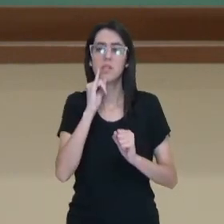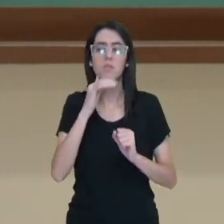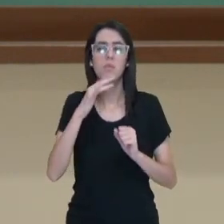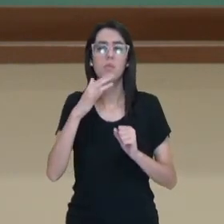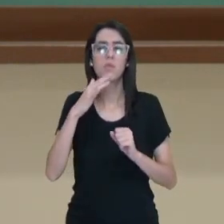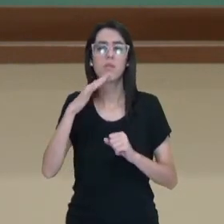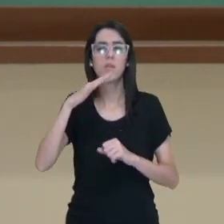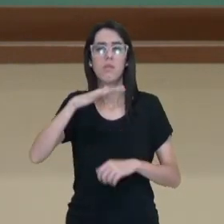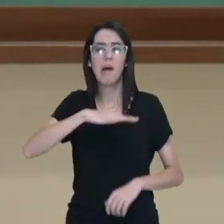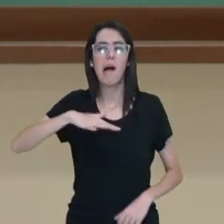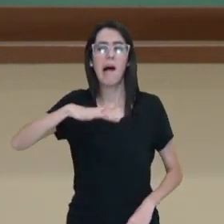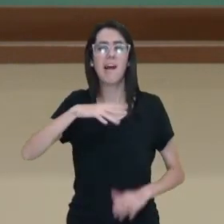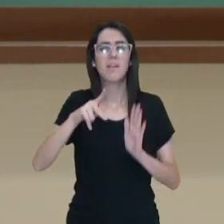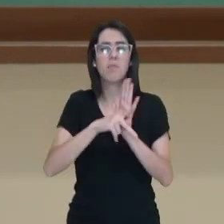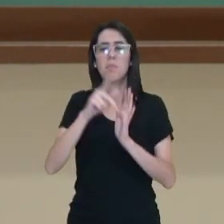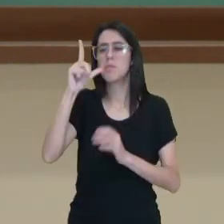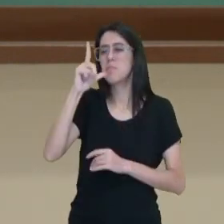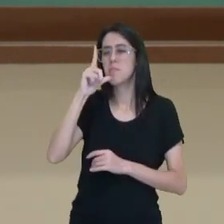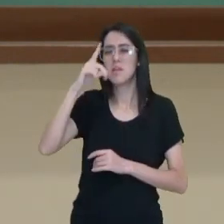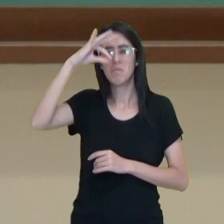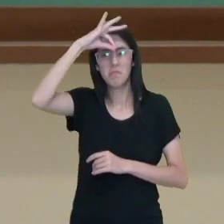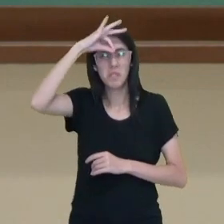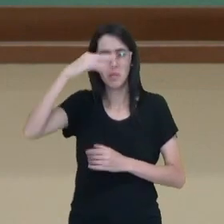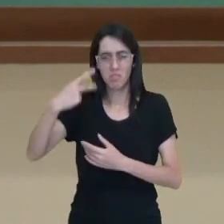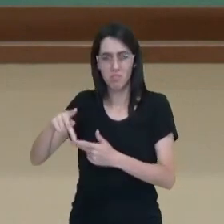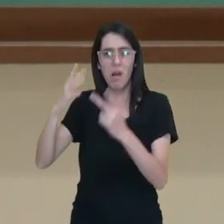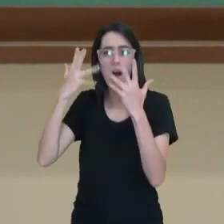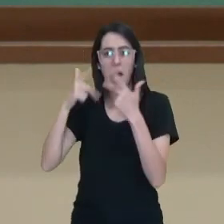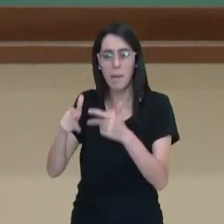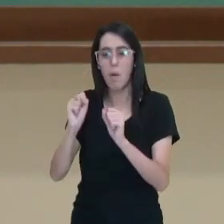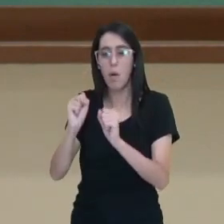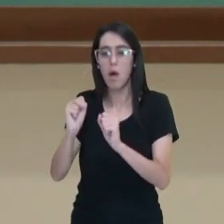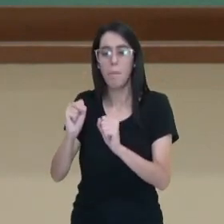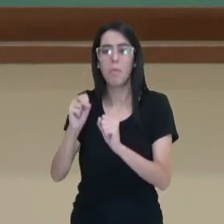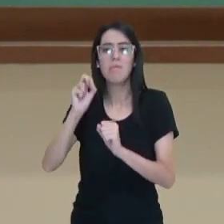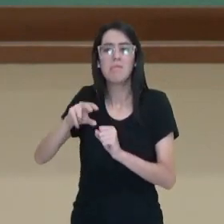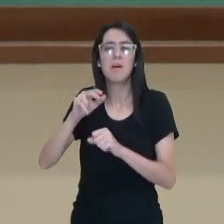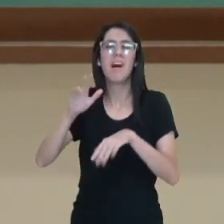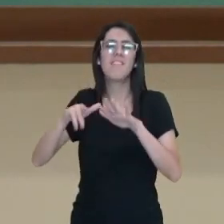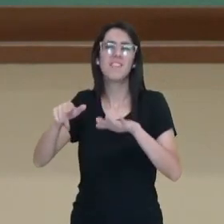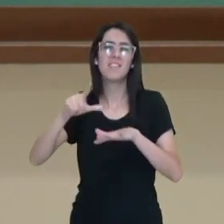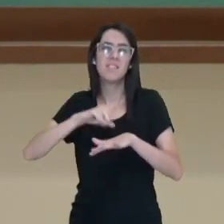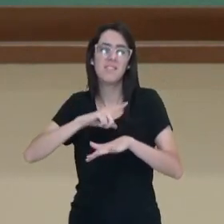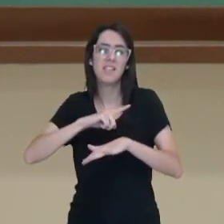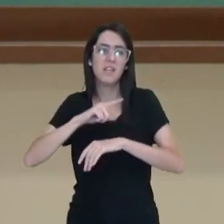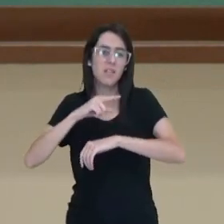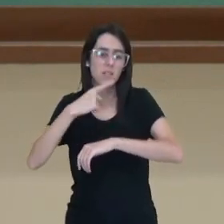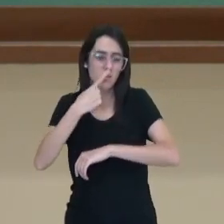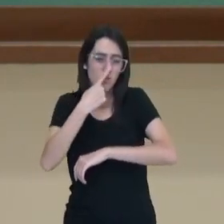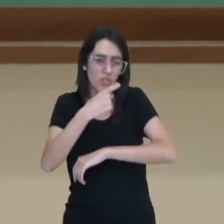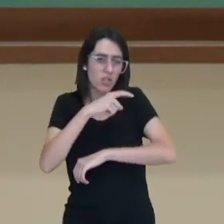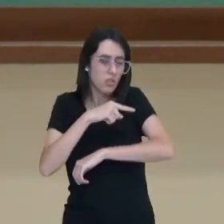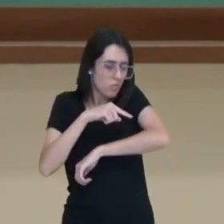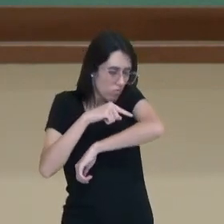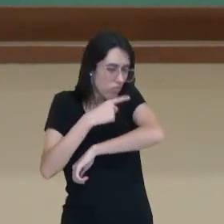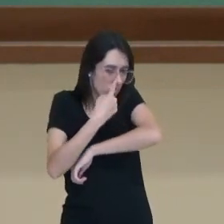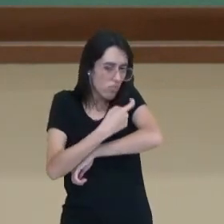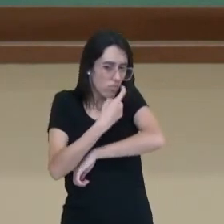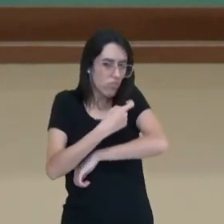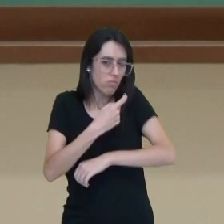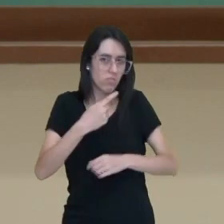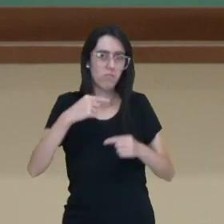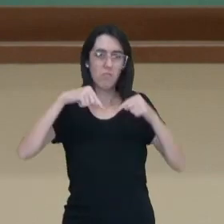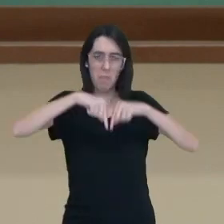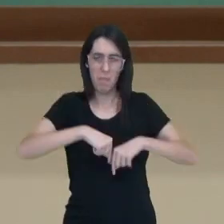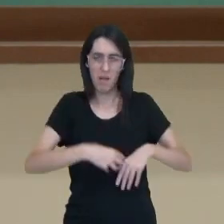genital, e como eles têm o hábito ali, né, por exemplo, de cheirar, né, a região, pode acabar transmitindo de um para o outro.